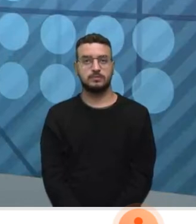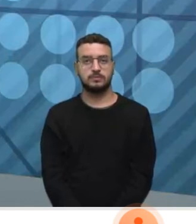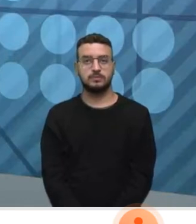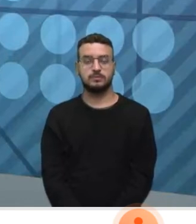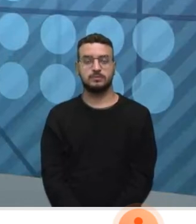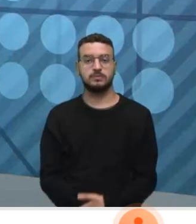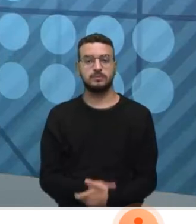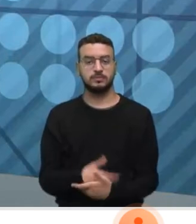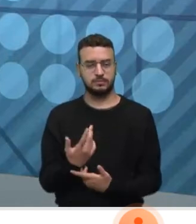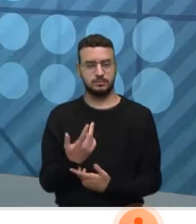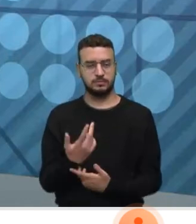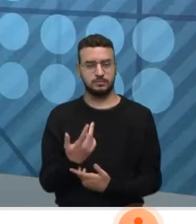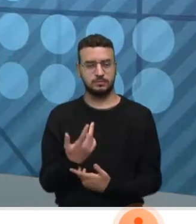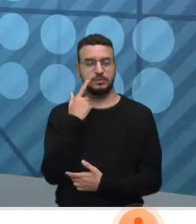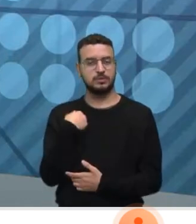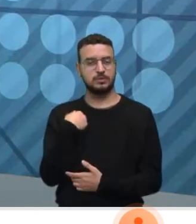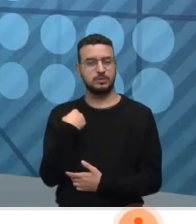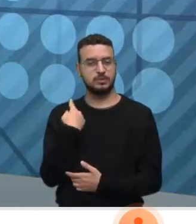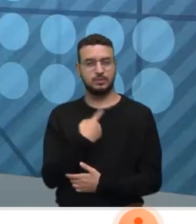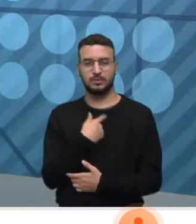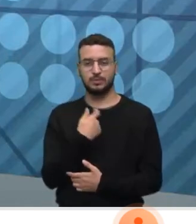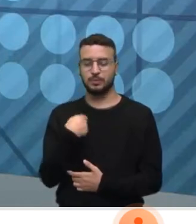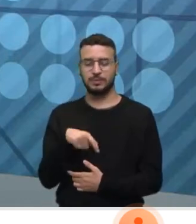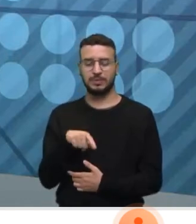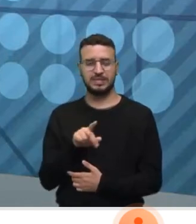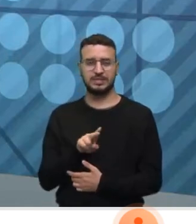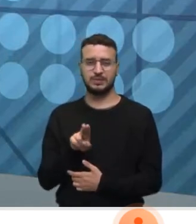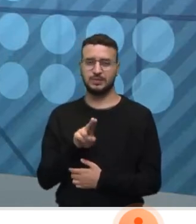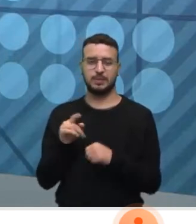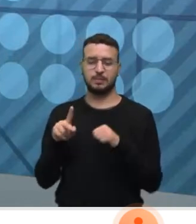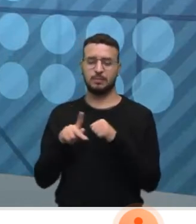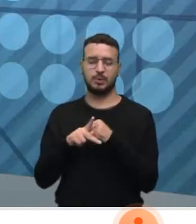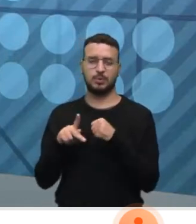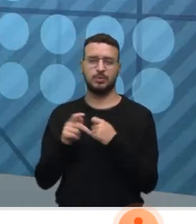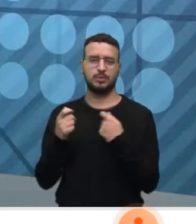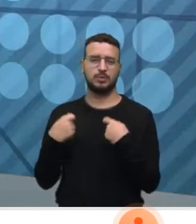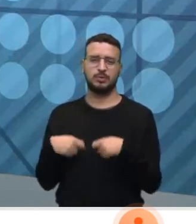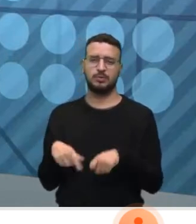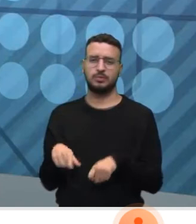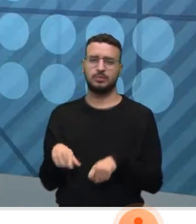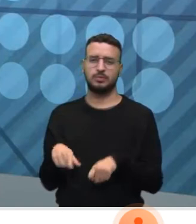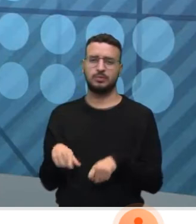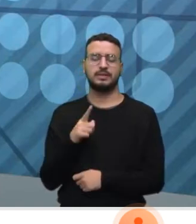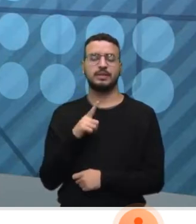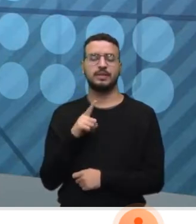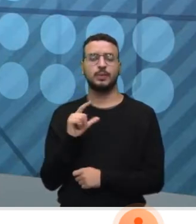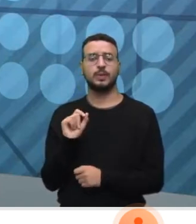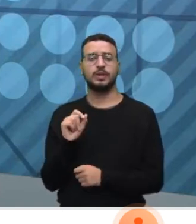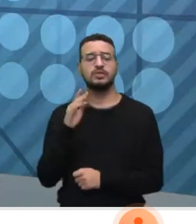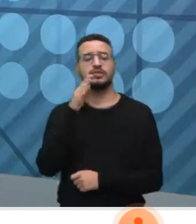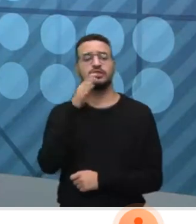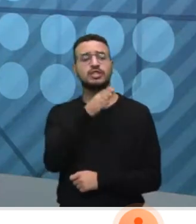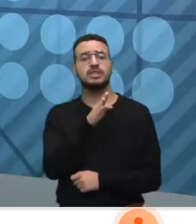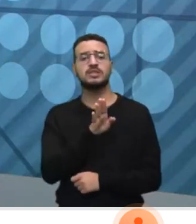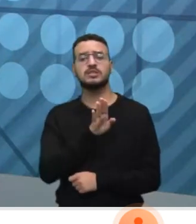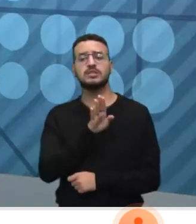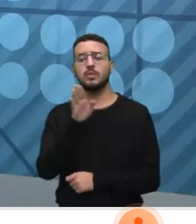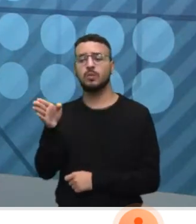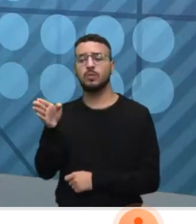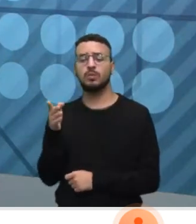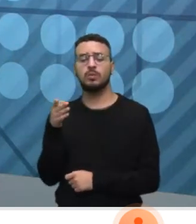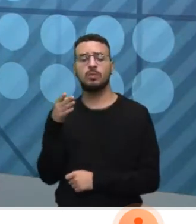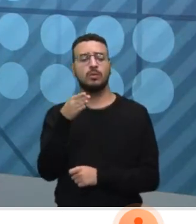Observe só, a gente não utiliza os pronomes e ocorre essa direção do sinal. Quando eu falo